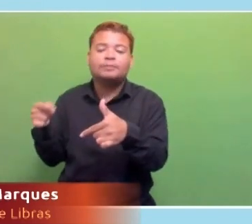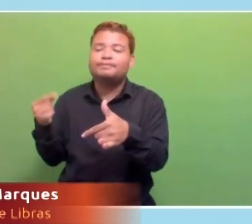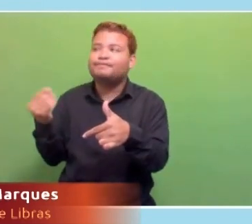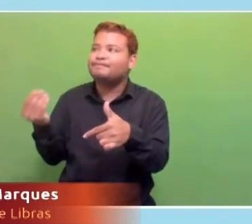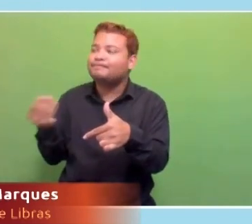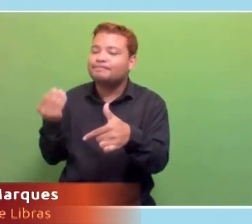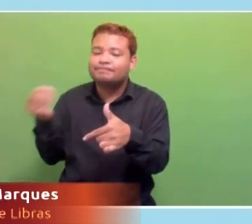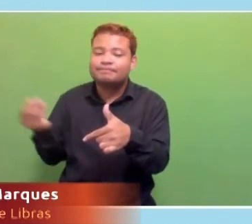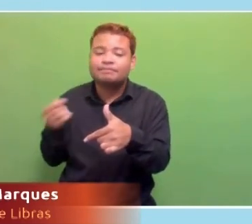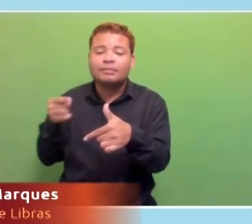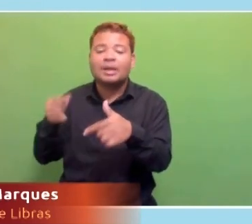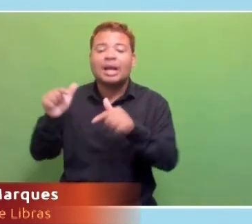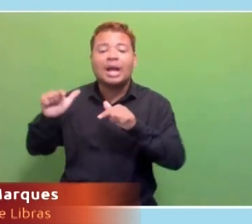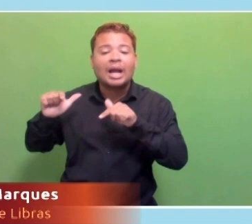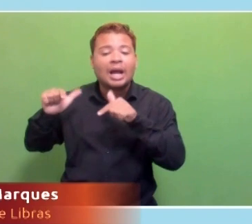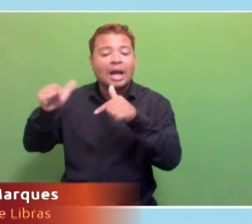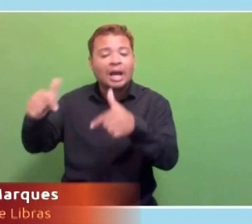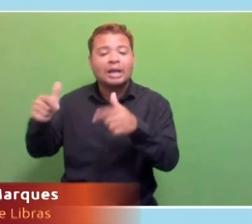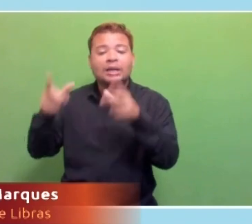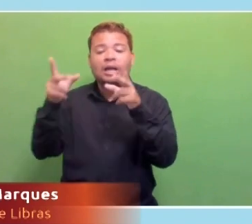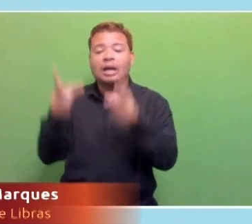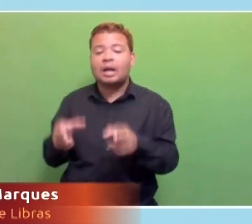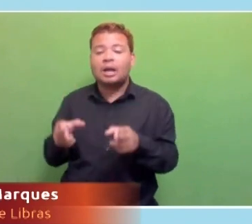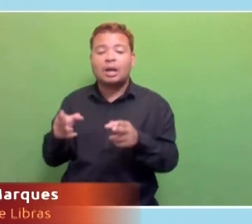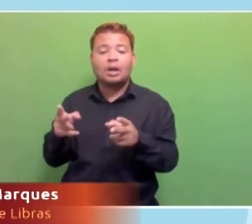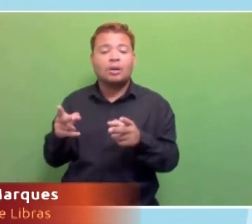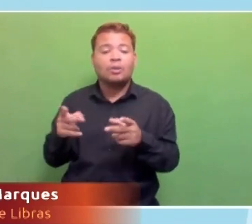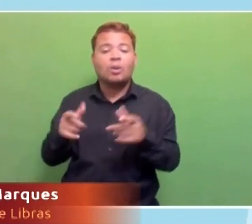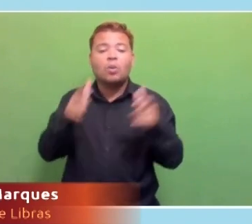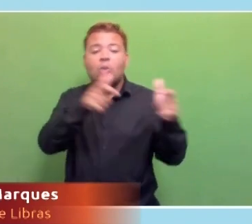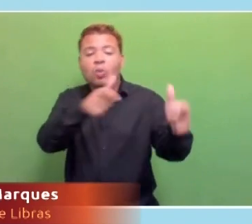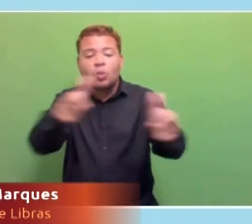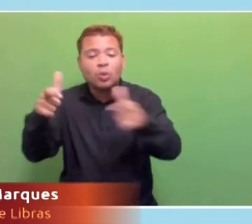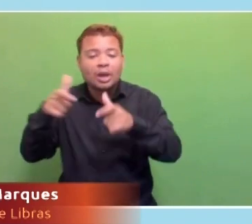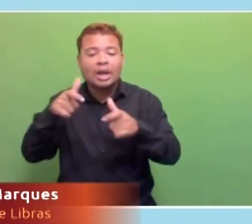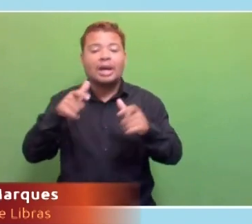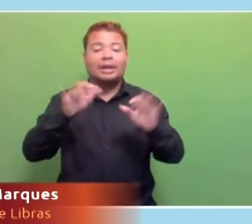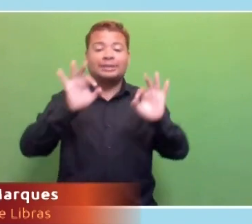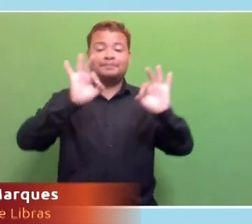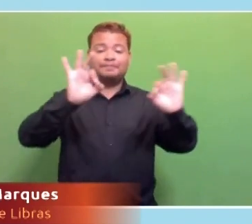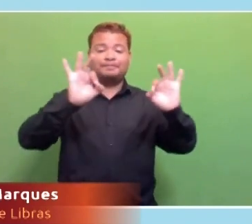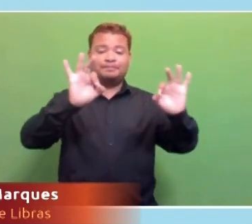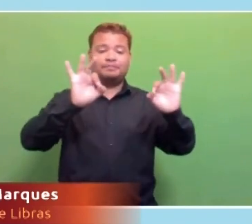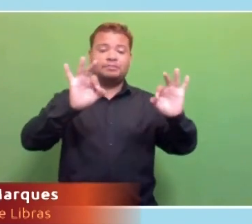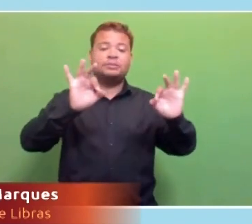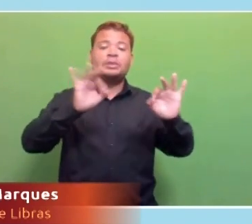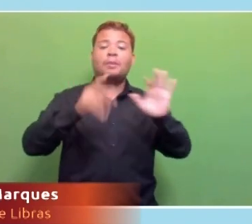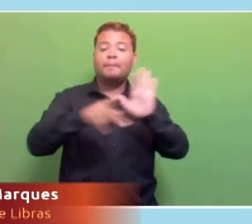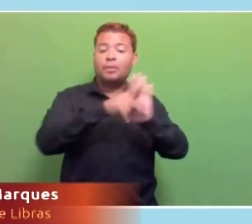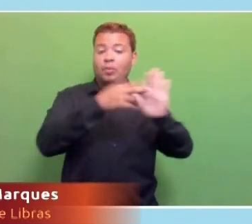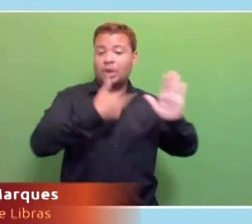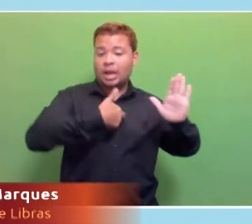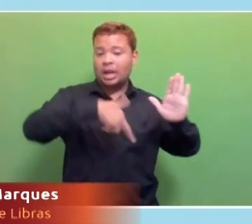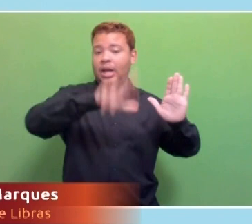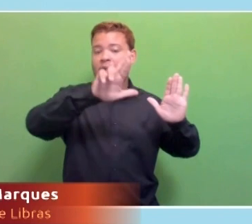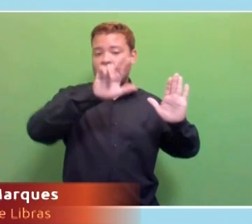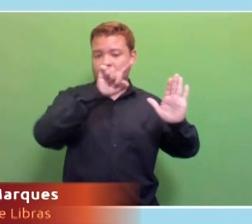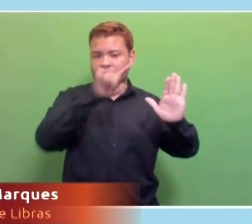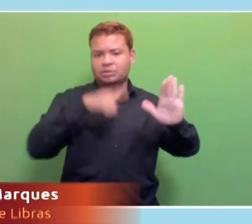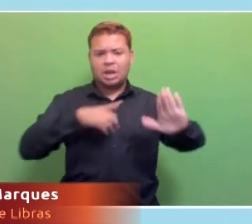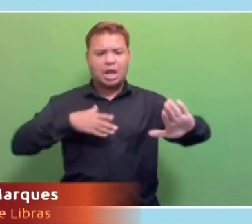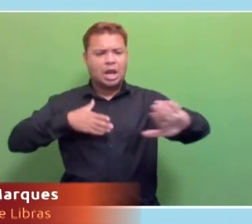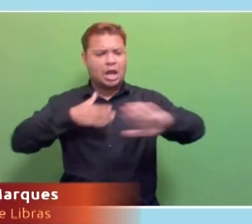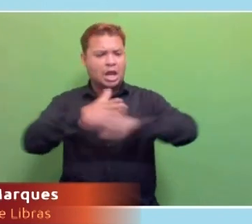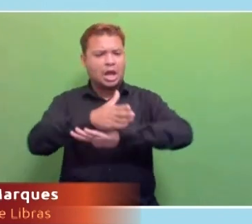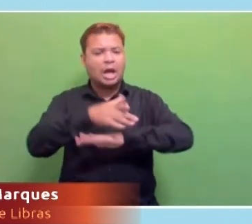uma ação de visita dos territórios sagrados muçulmanos, que foi considerado também uma ofensa máxima por